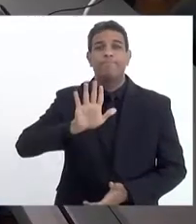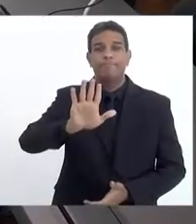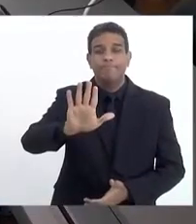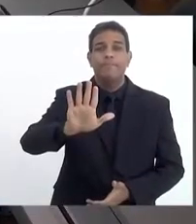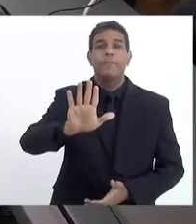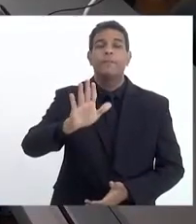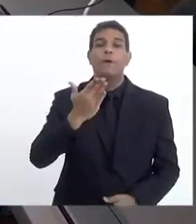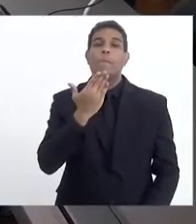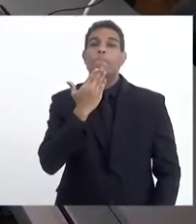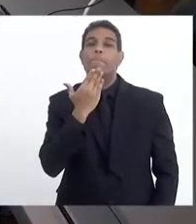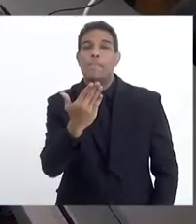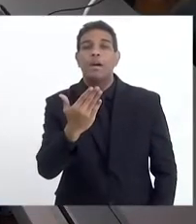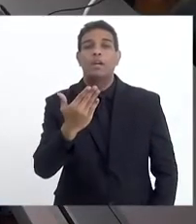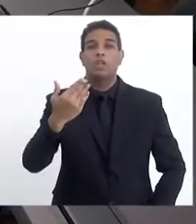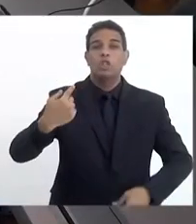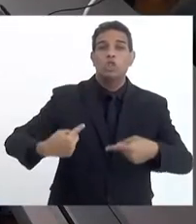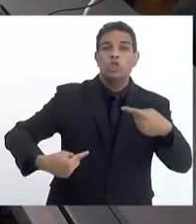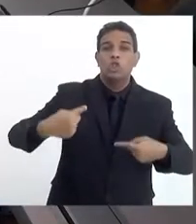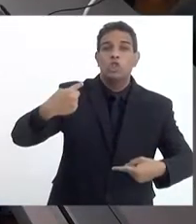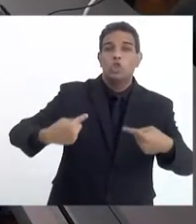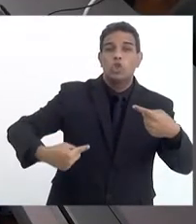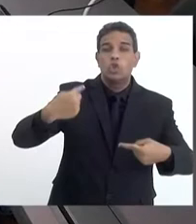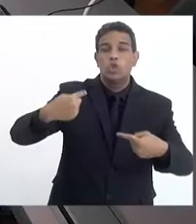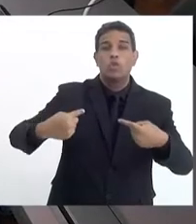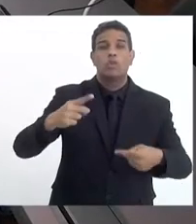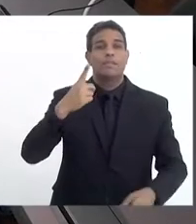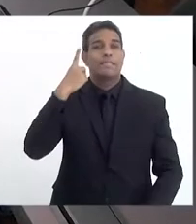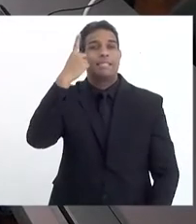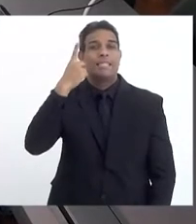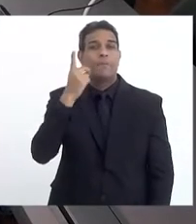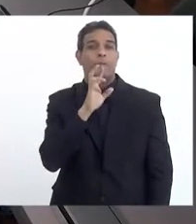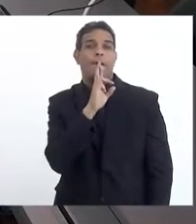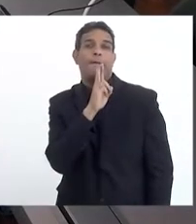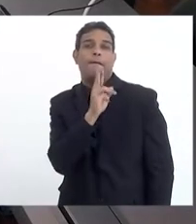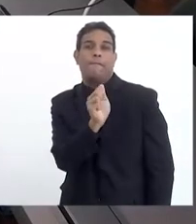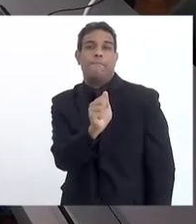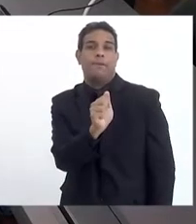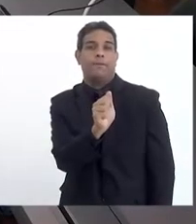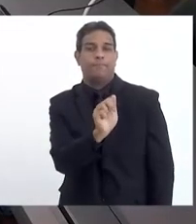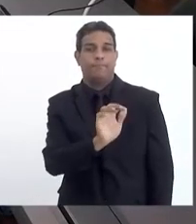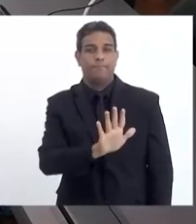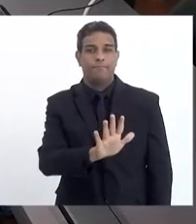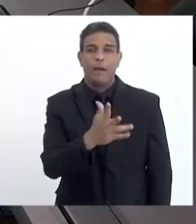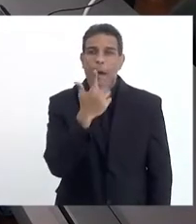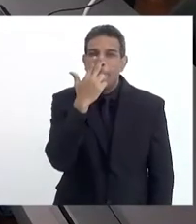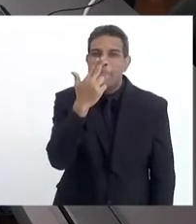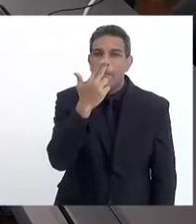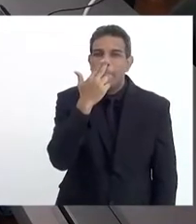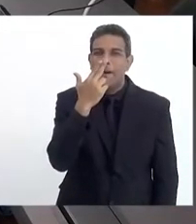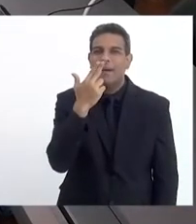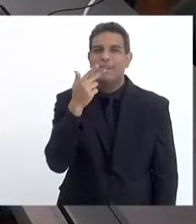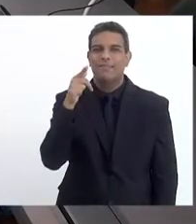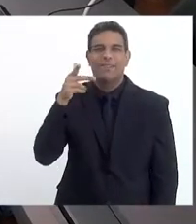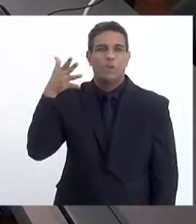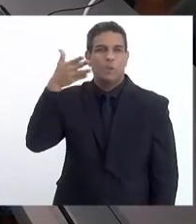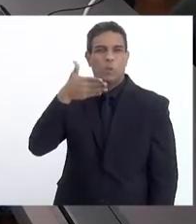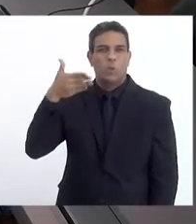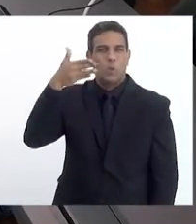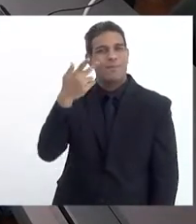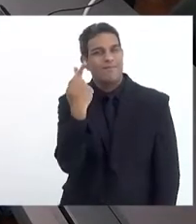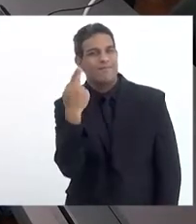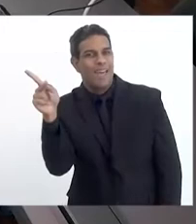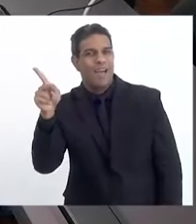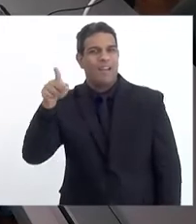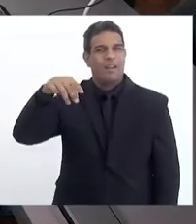Rodrigo Amorim, vou abrir a discussão para ele e depois concedo vista a vossa excelência. Deputado Rodrigo Amorim. Muito obrigada, presidente. Me parece que o argumento trazido pela deputada Mônica